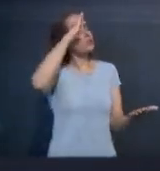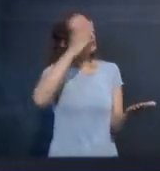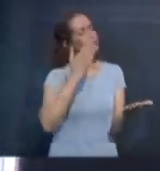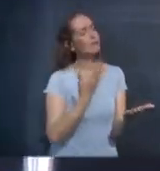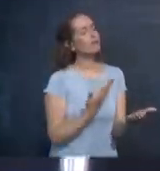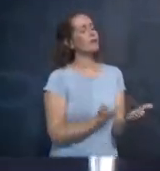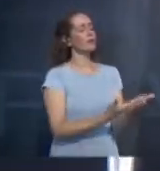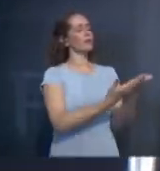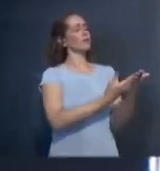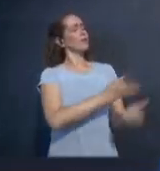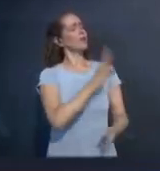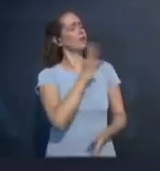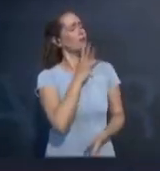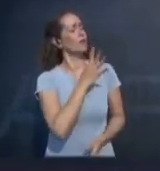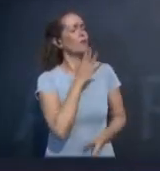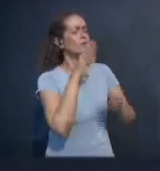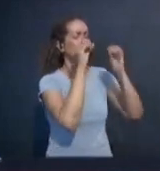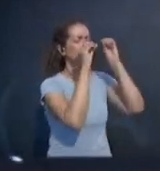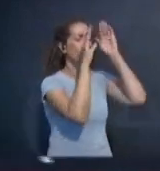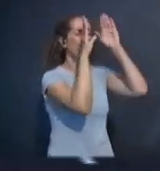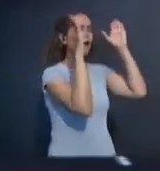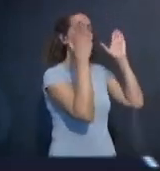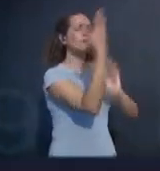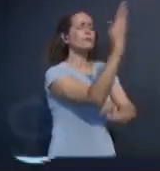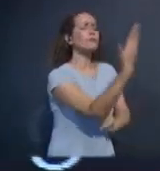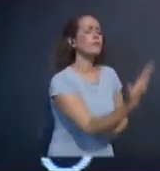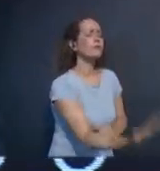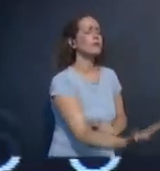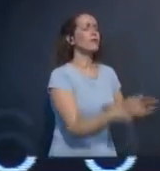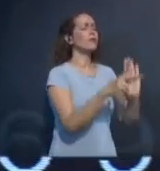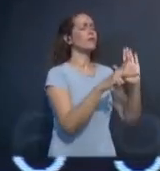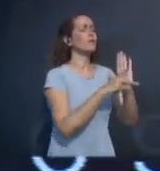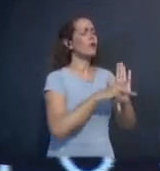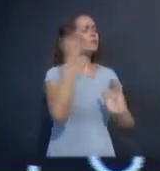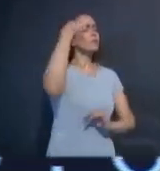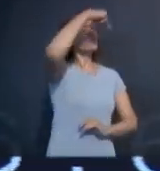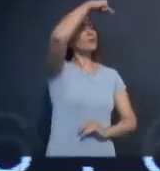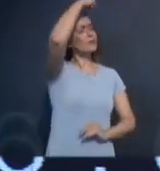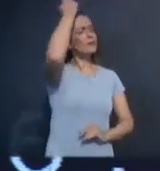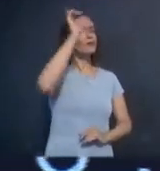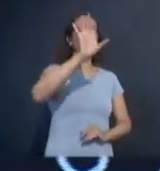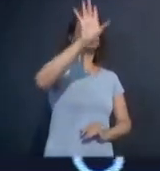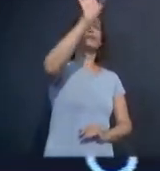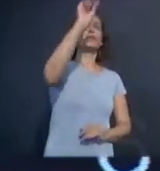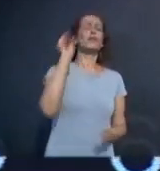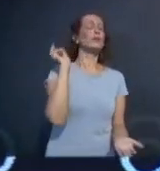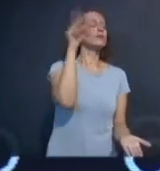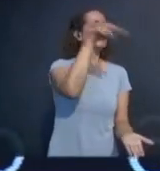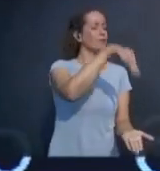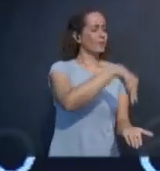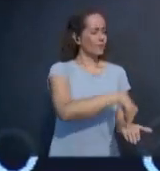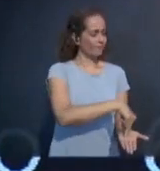crido e conhecido que tu és o Santo de Deus.